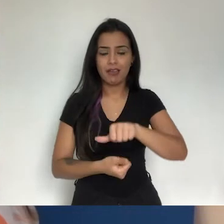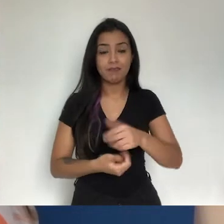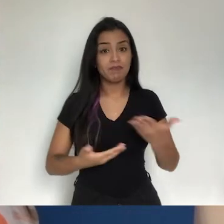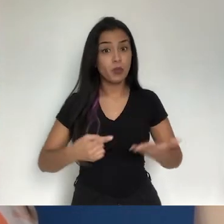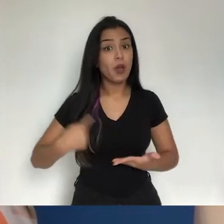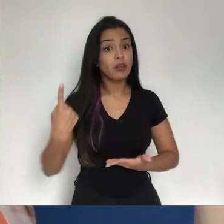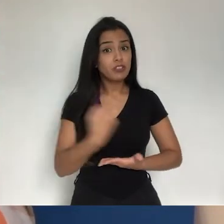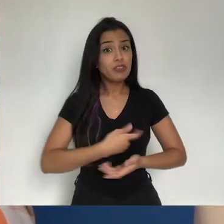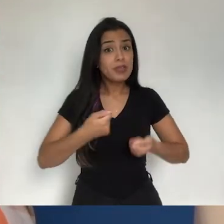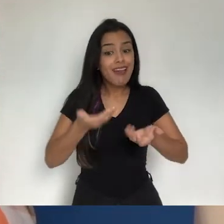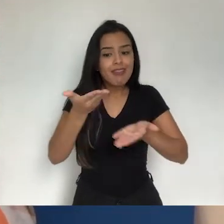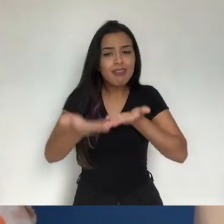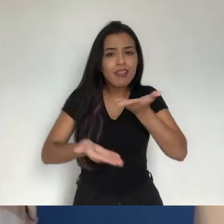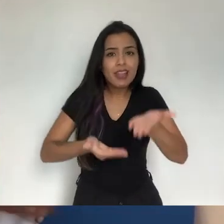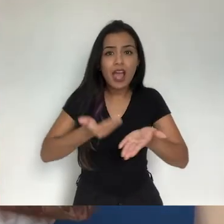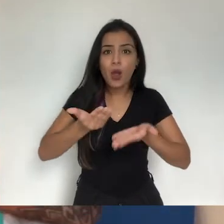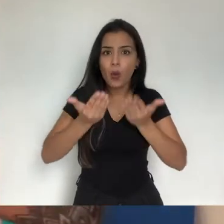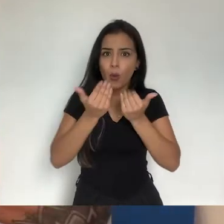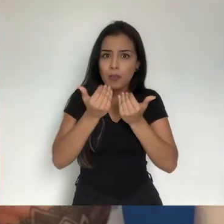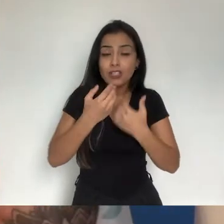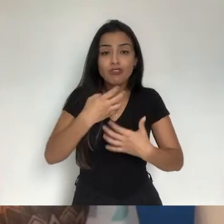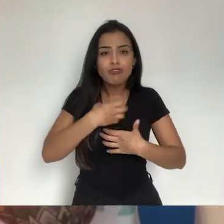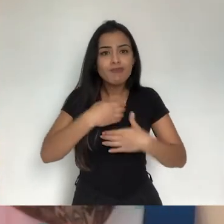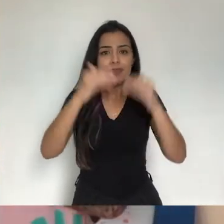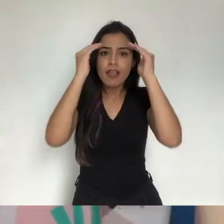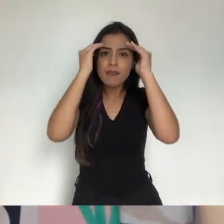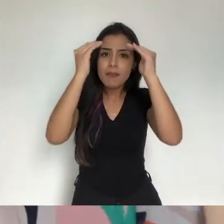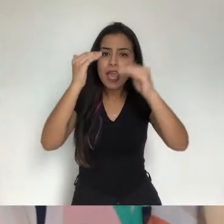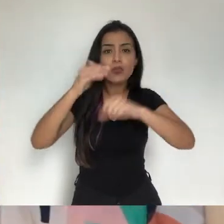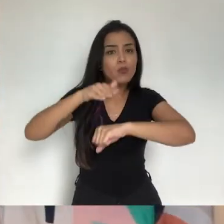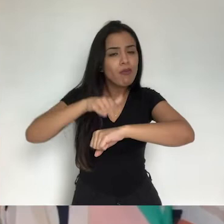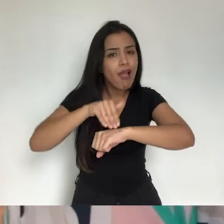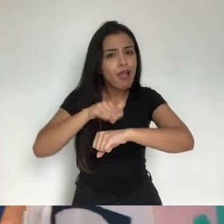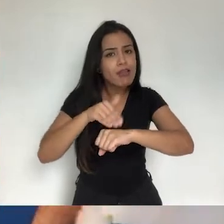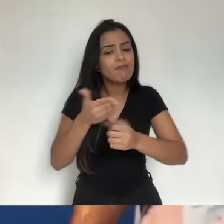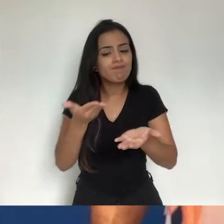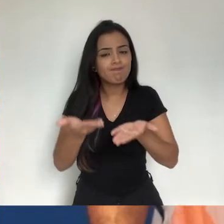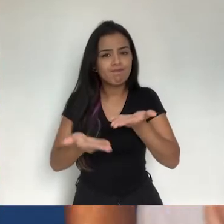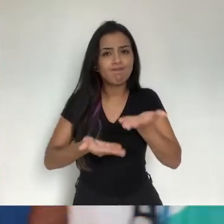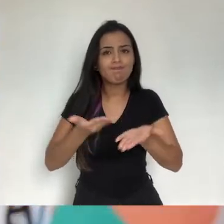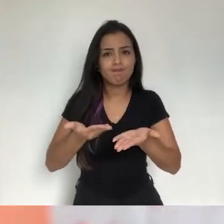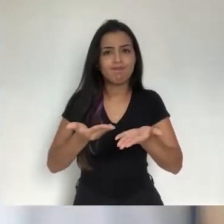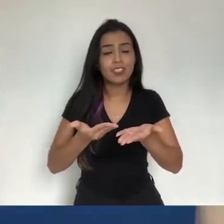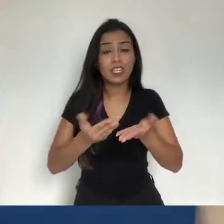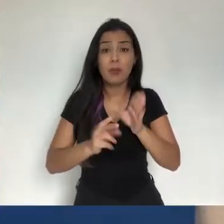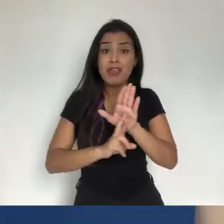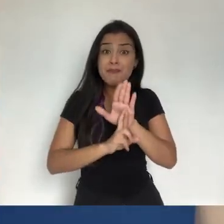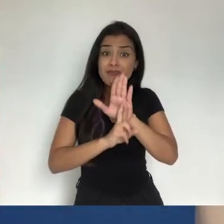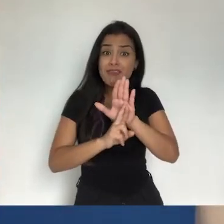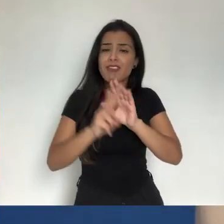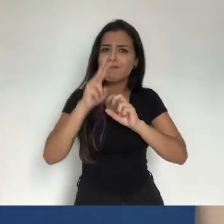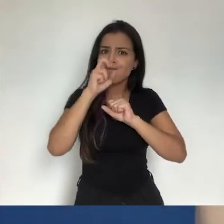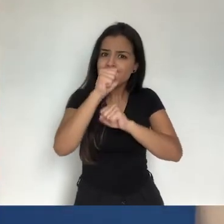então a gente tem que tratar a comida com todo respeito, com todo carinho. É, e que ela represente